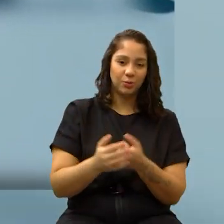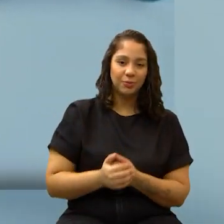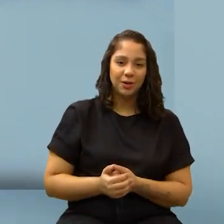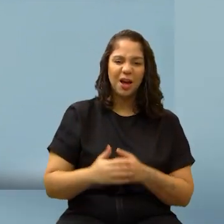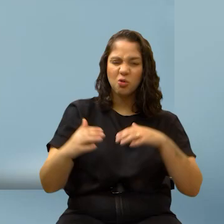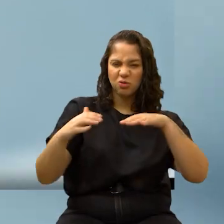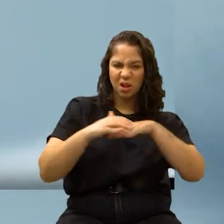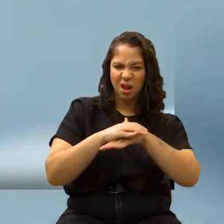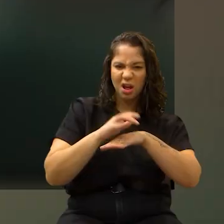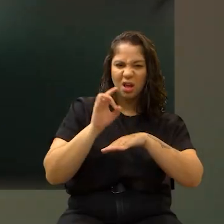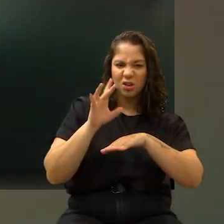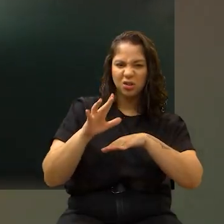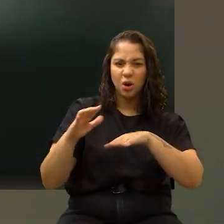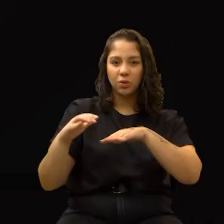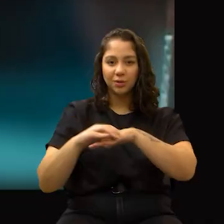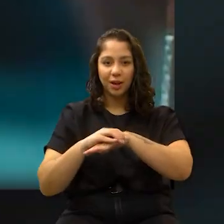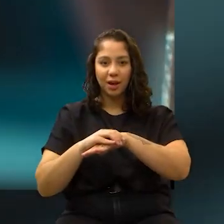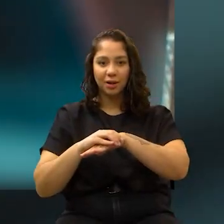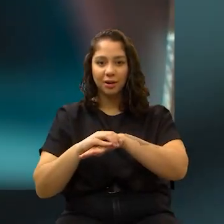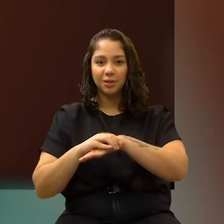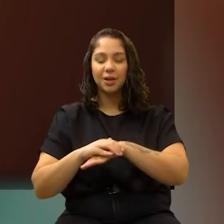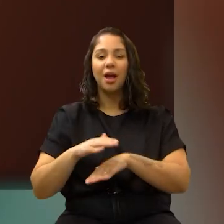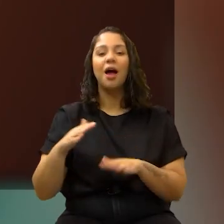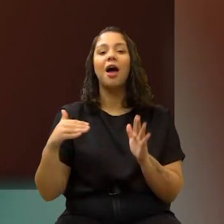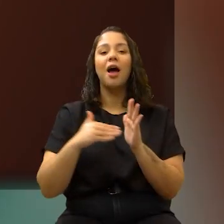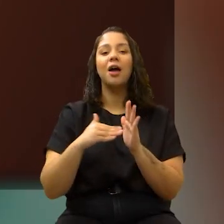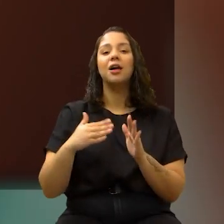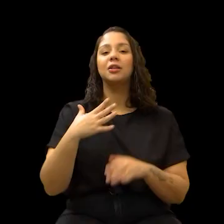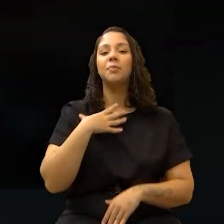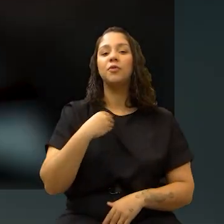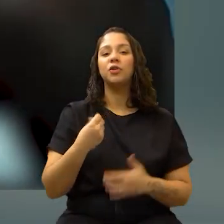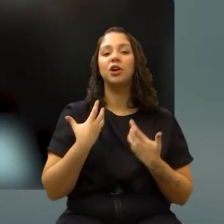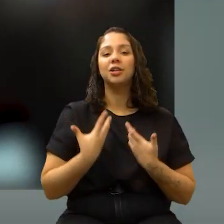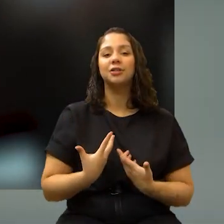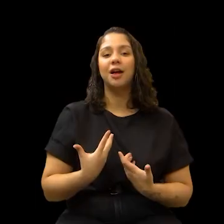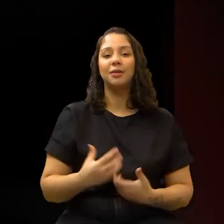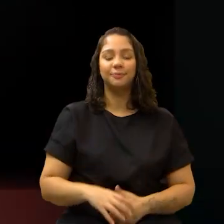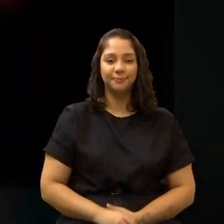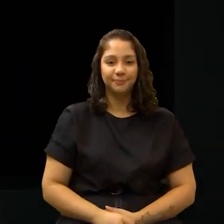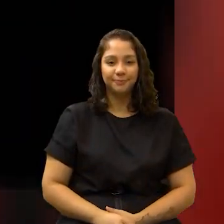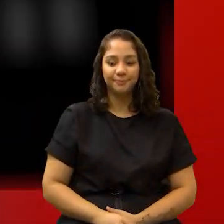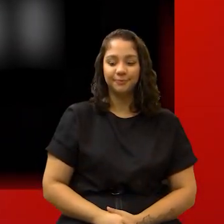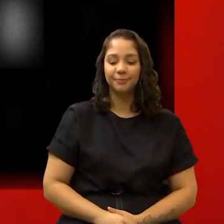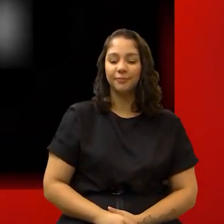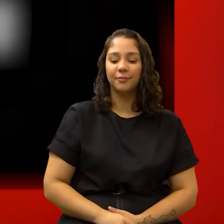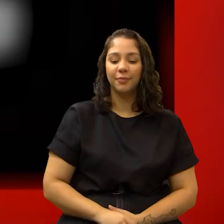inspirar. Um tênis é só um tênis. Até o meu filho calçar.